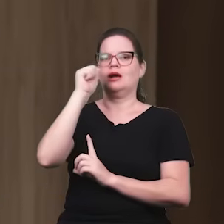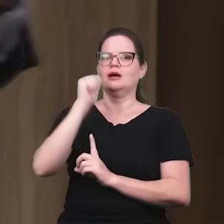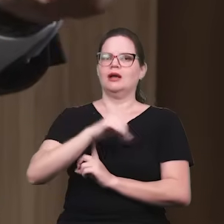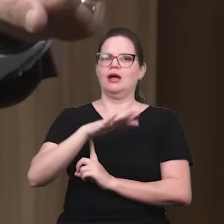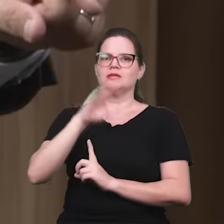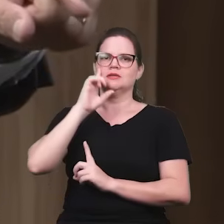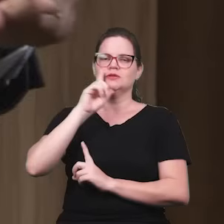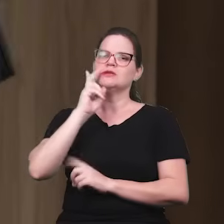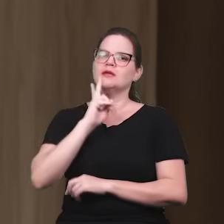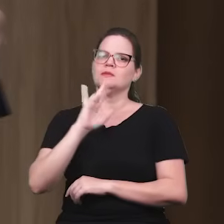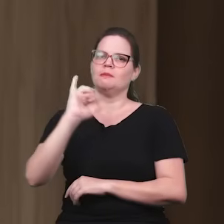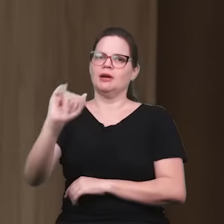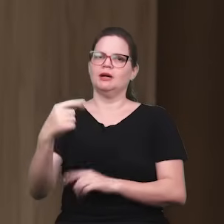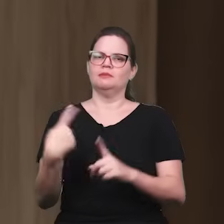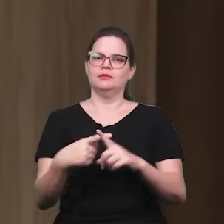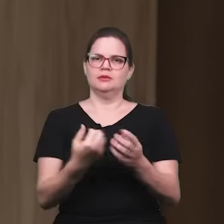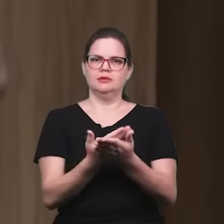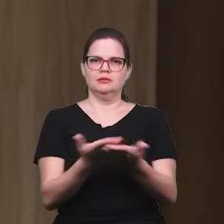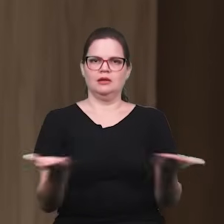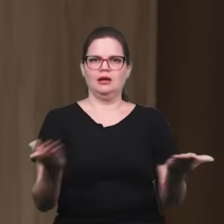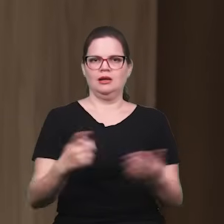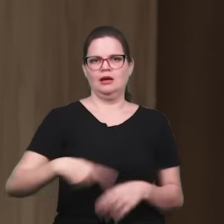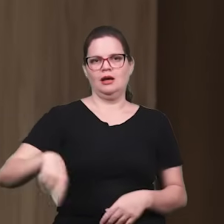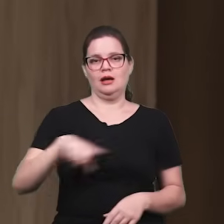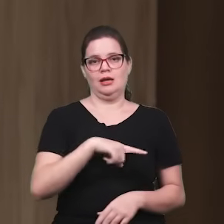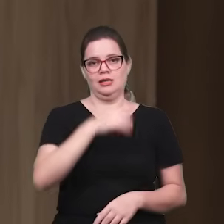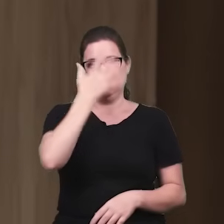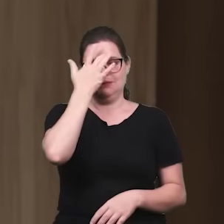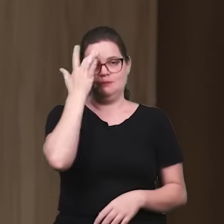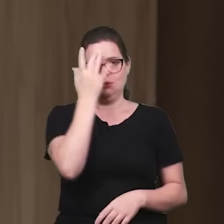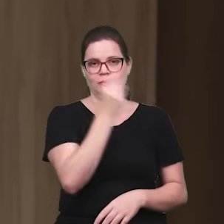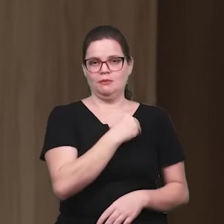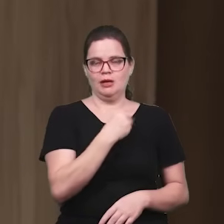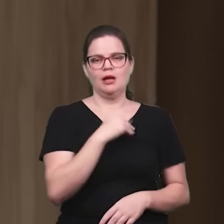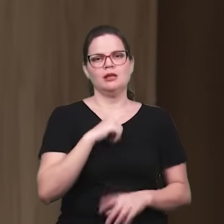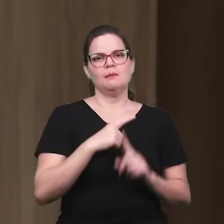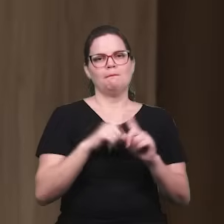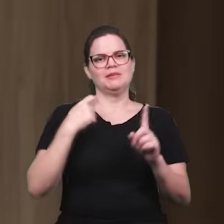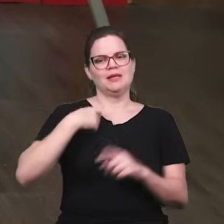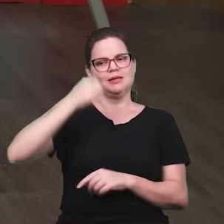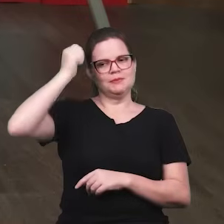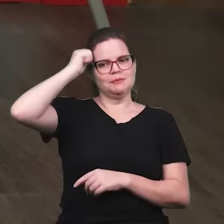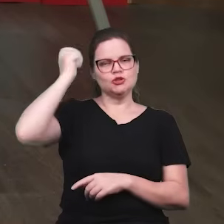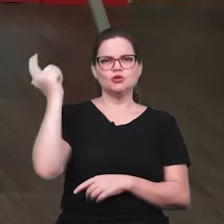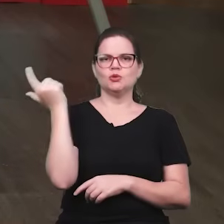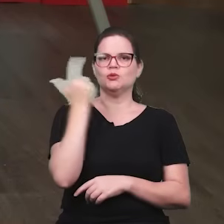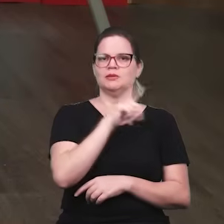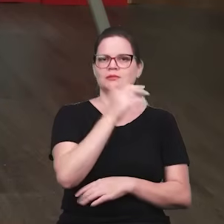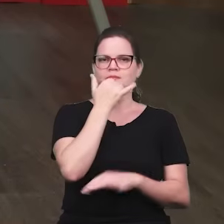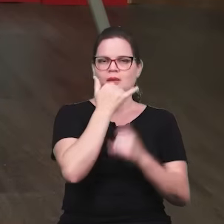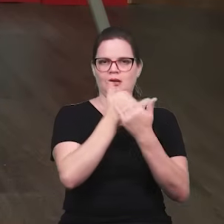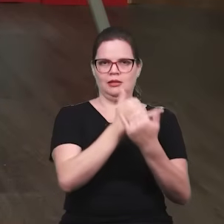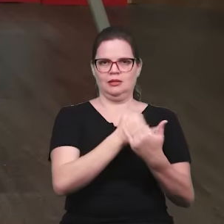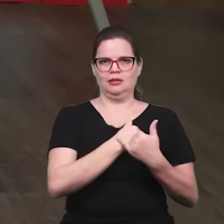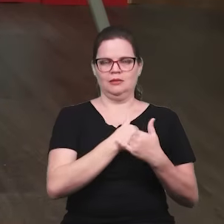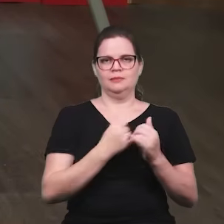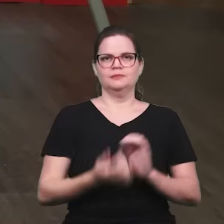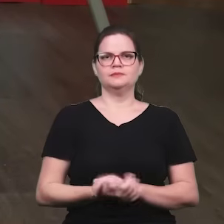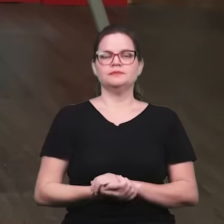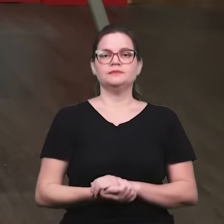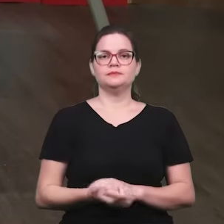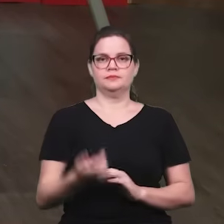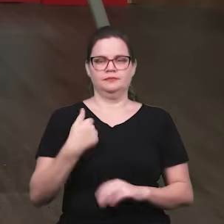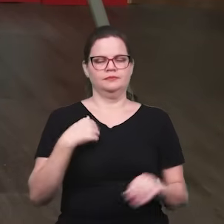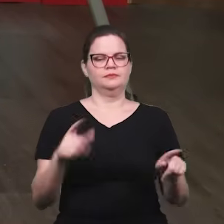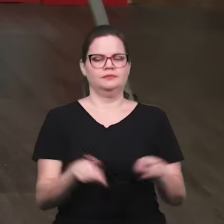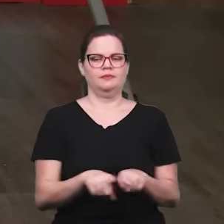Pai oferece ao pecador arrependido o perdão dos seus pecados. Aqui eu queria fazer uma parte ainda,